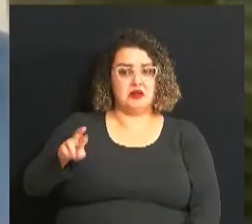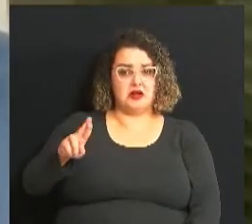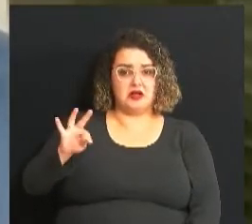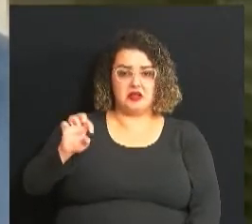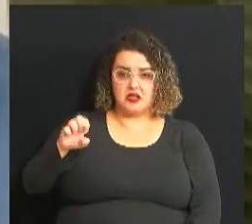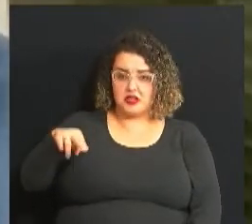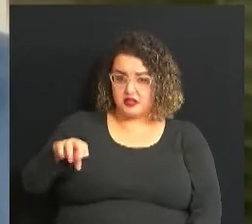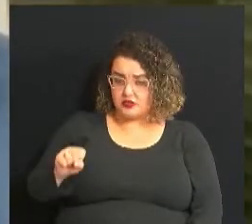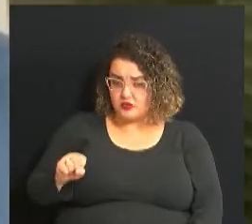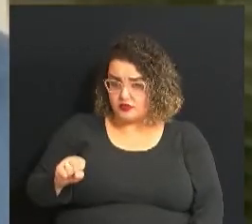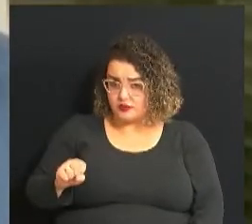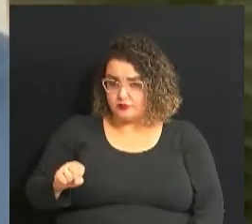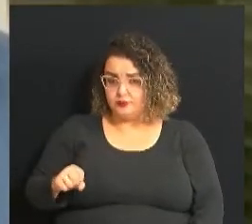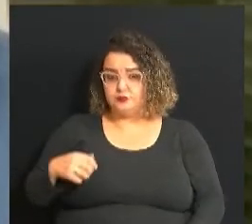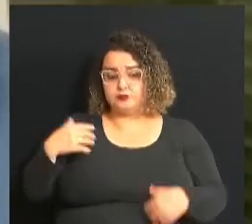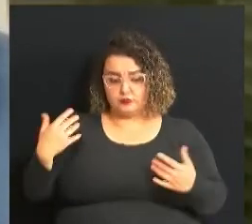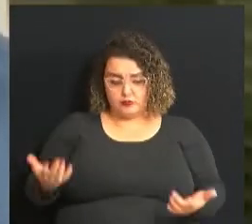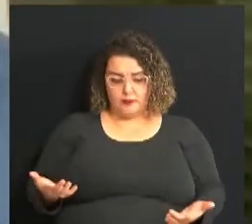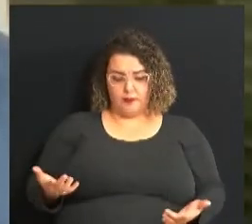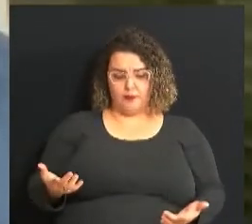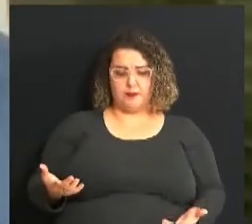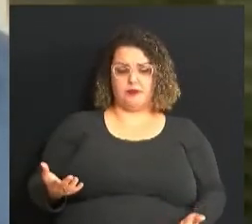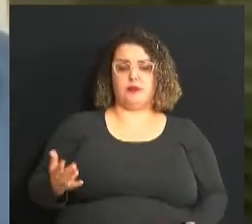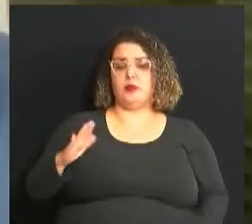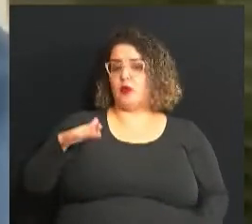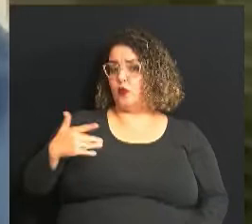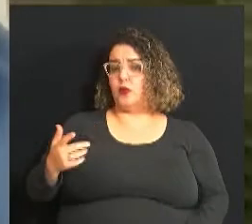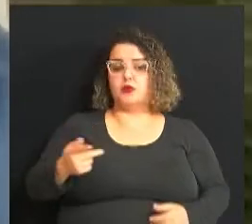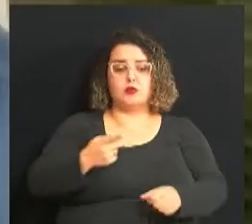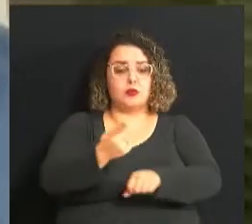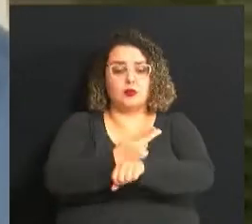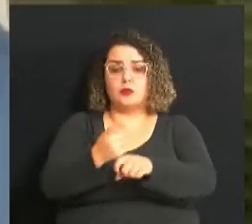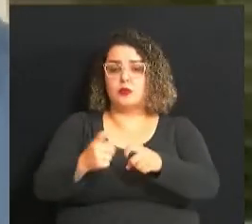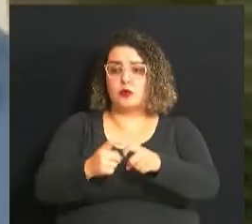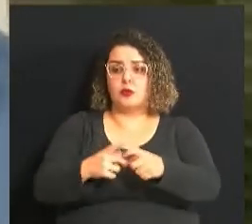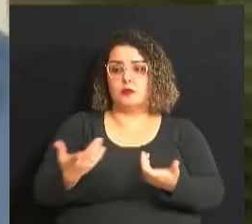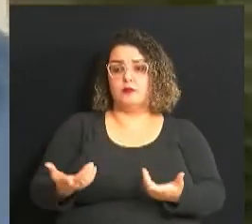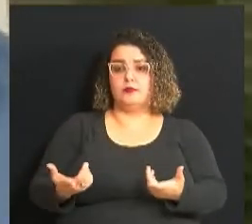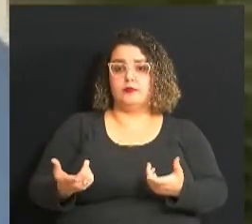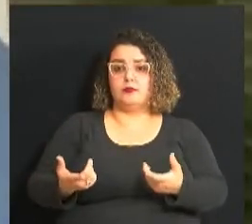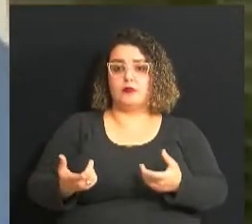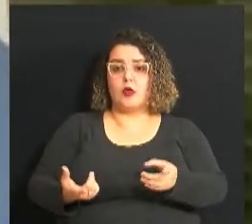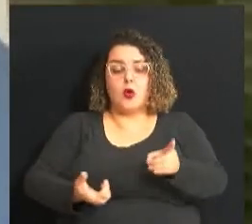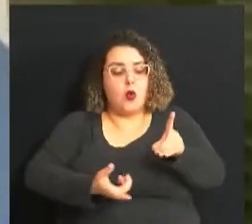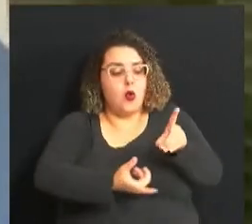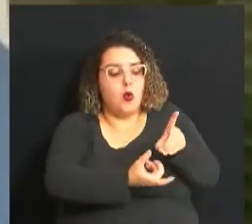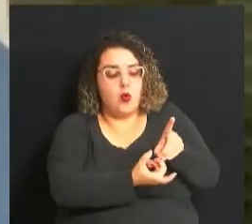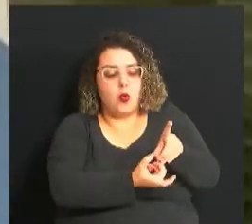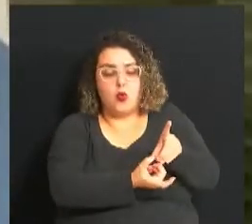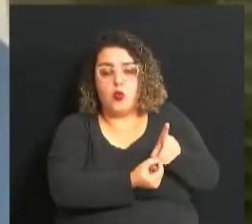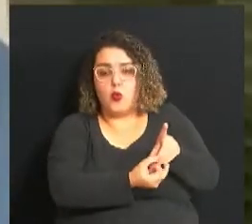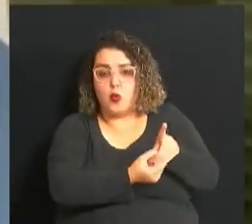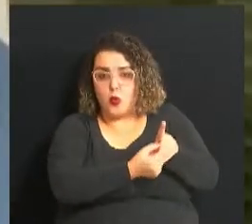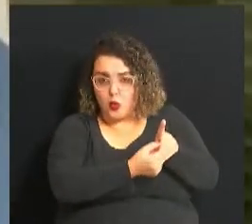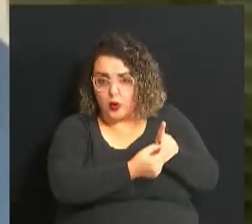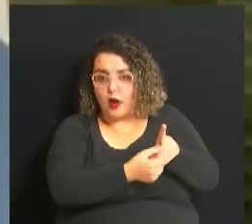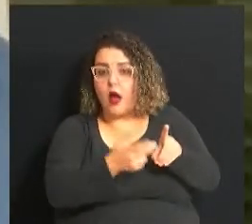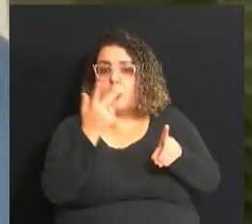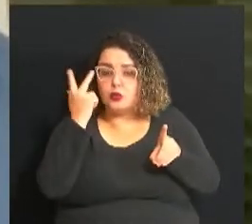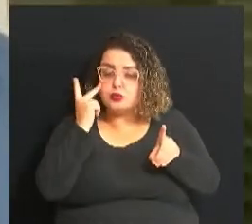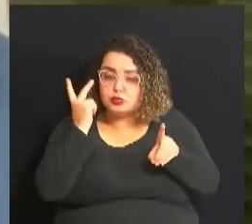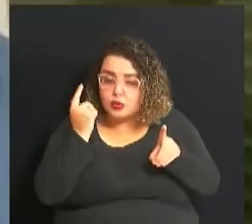tipo de procura médica quando eles tiverem sintomas desses. O câncer de próstata, por exemplo, que é o câncer mais comum no